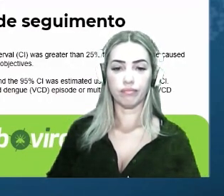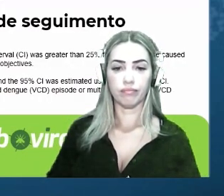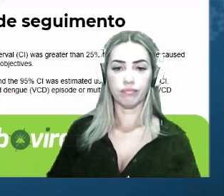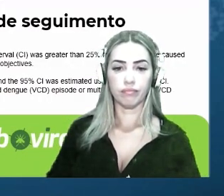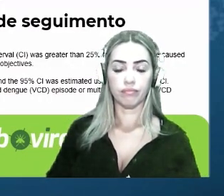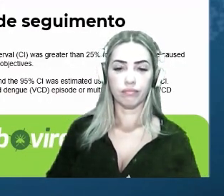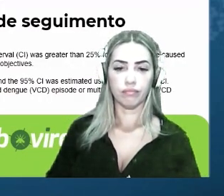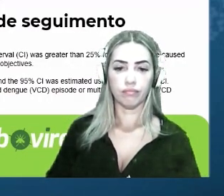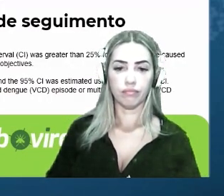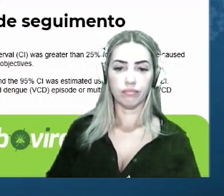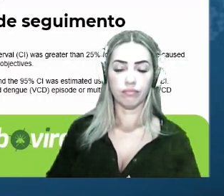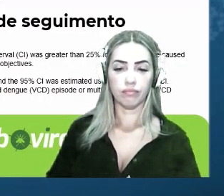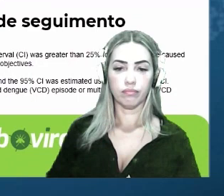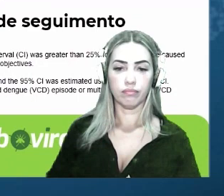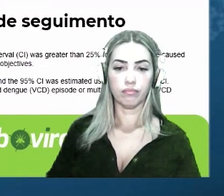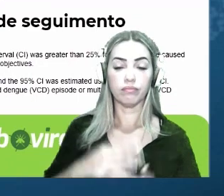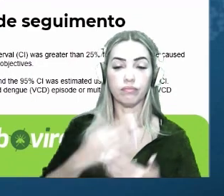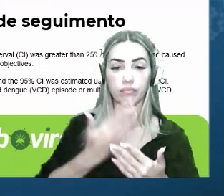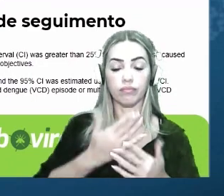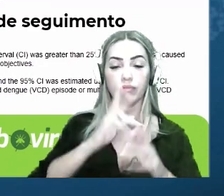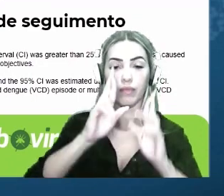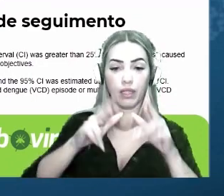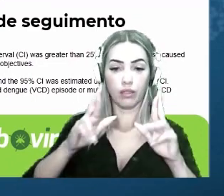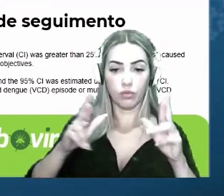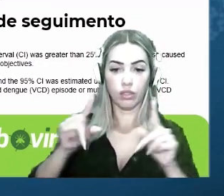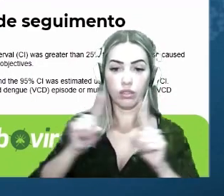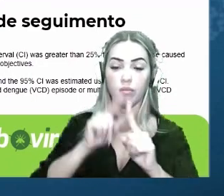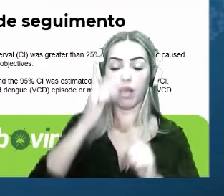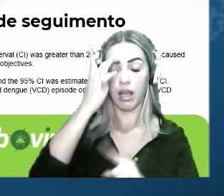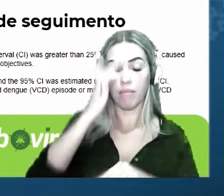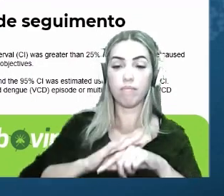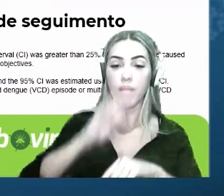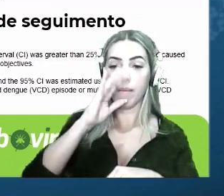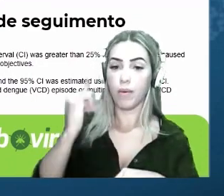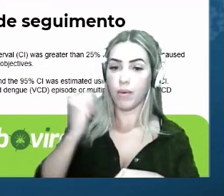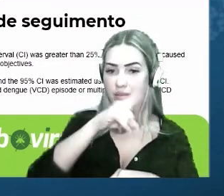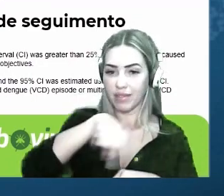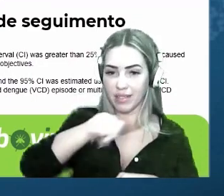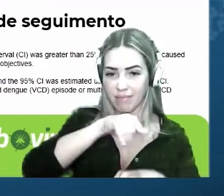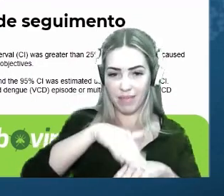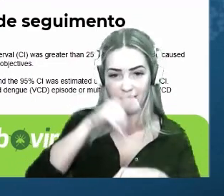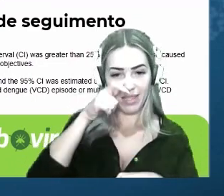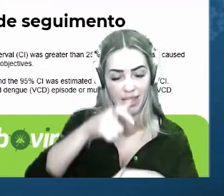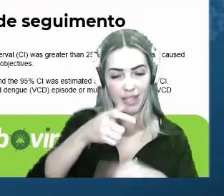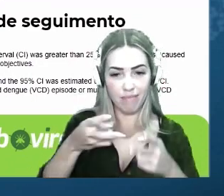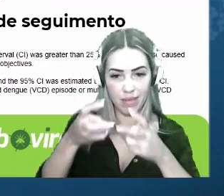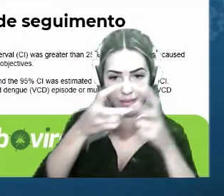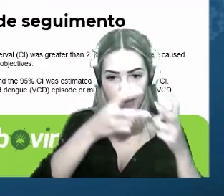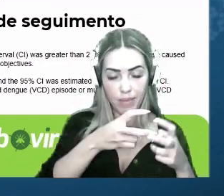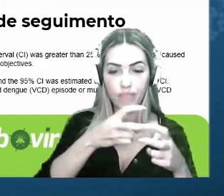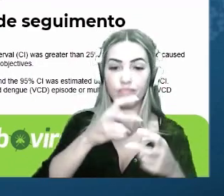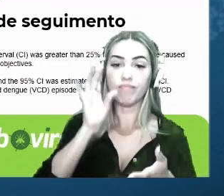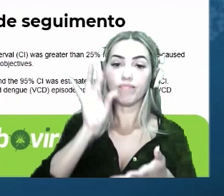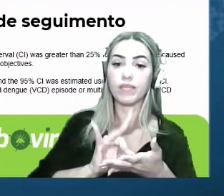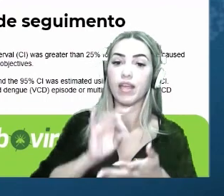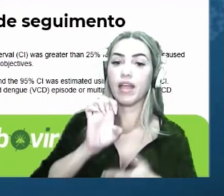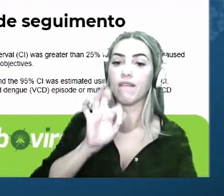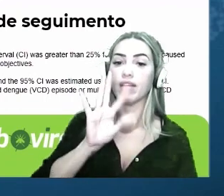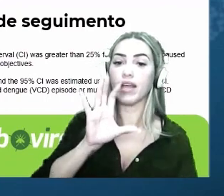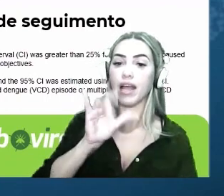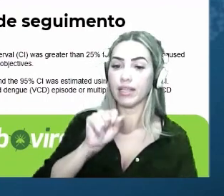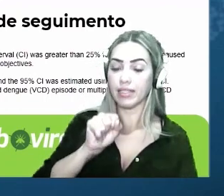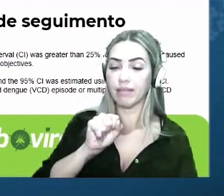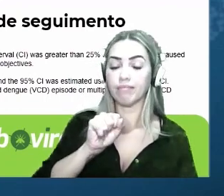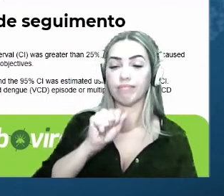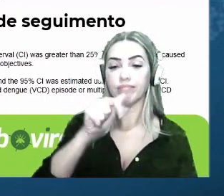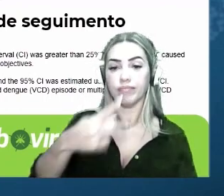E aqui vamos para os resultados, que eu acho que é o que todo mundo tem mais interesse em ver. Então, a eficácia da vacina nos